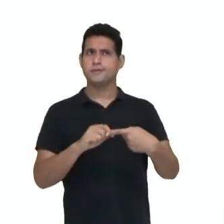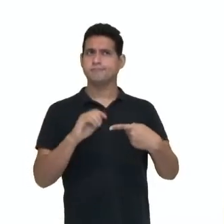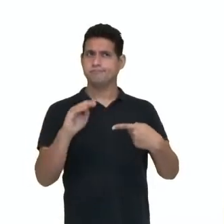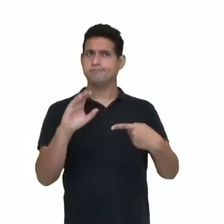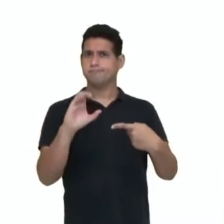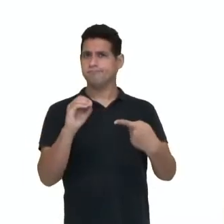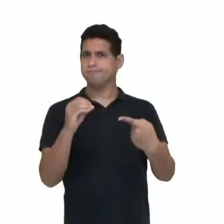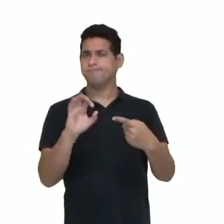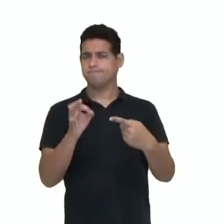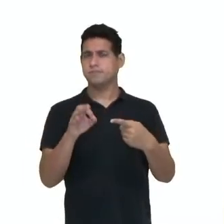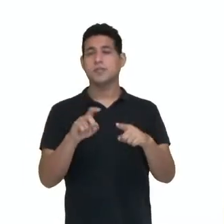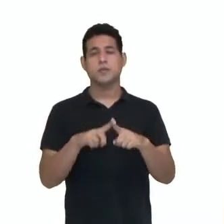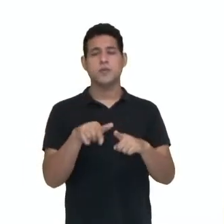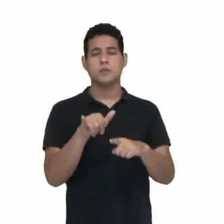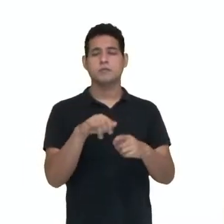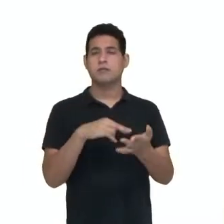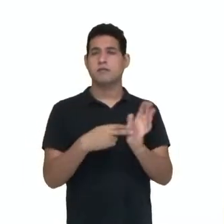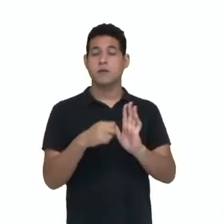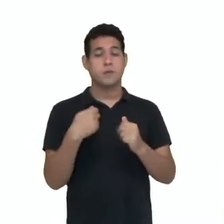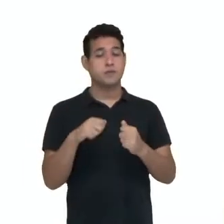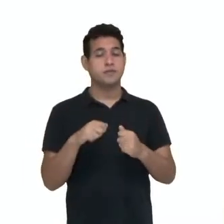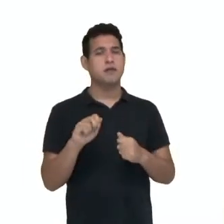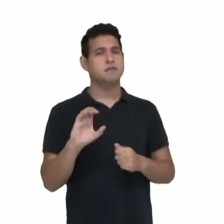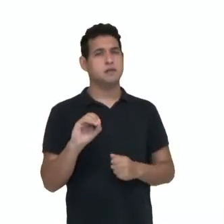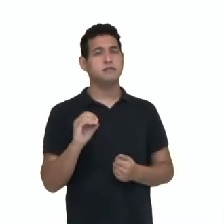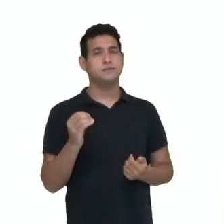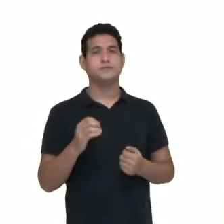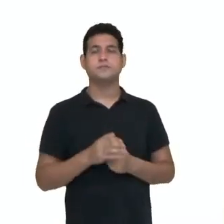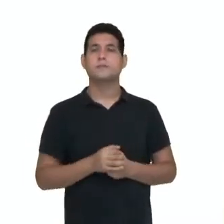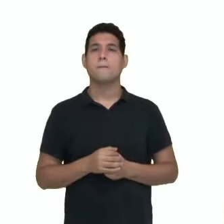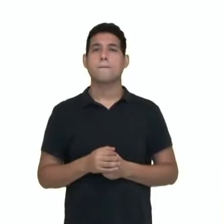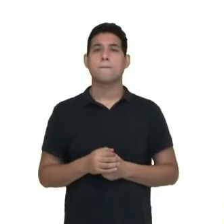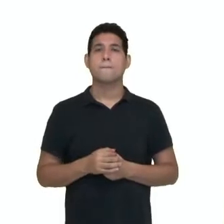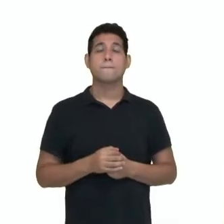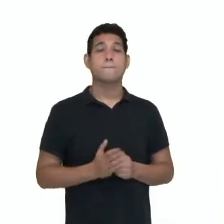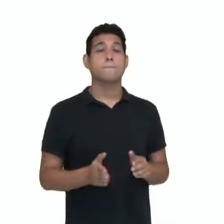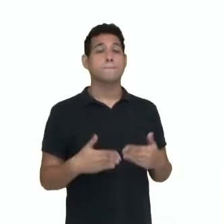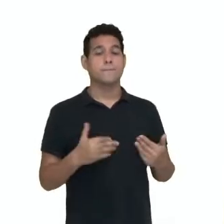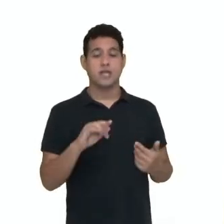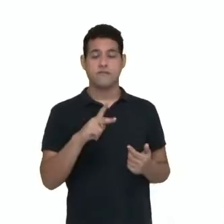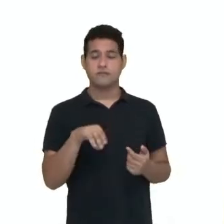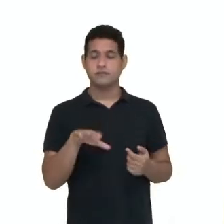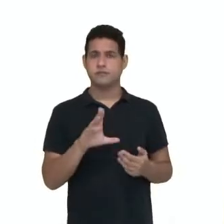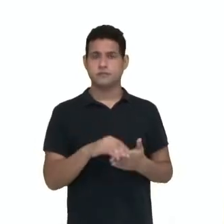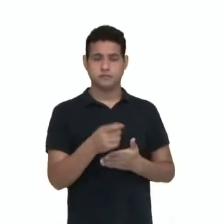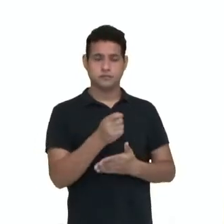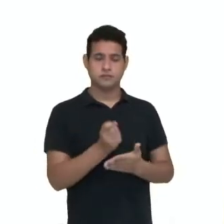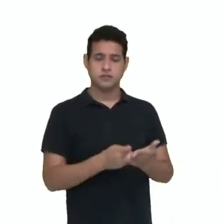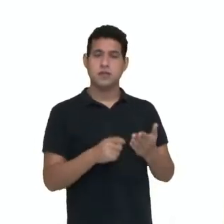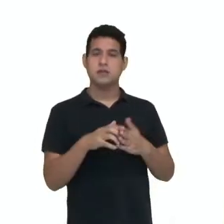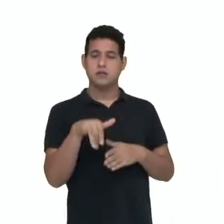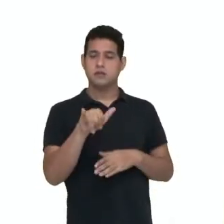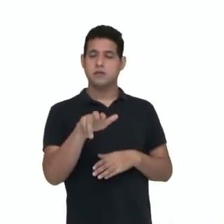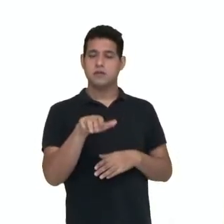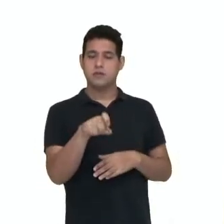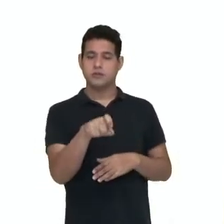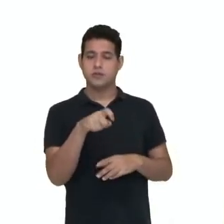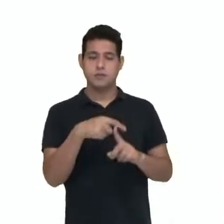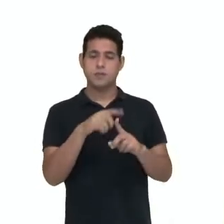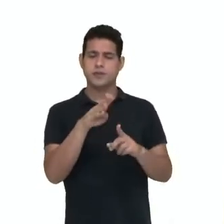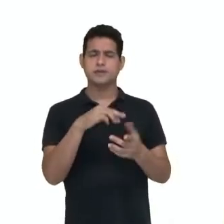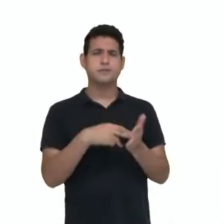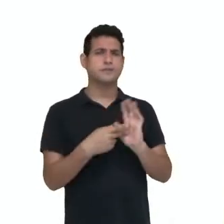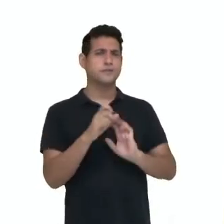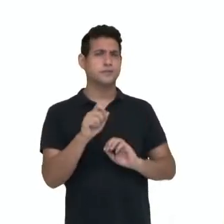X. Então, o y tem que valer 0, tá bom? Como a função se escreve y igual a x mais b,